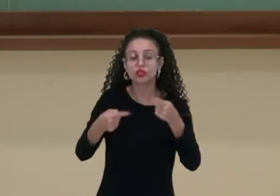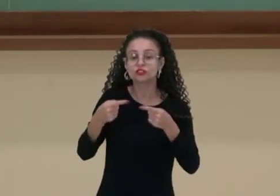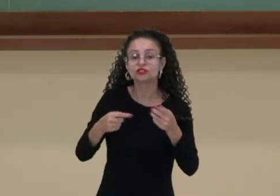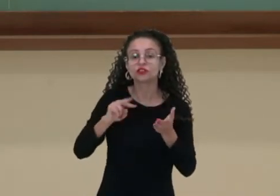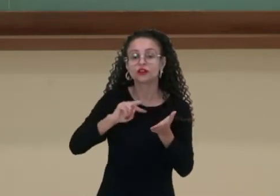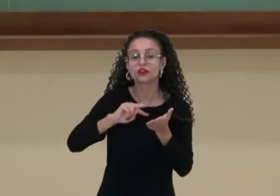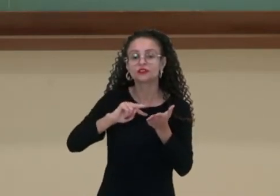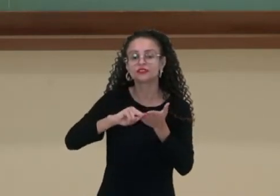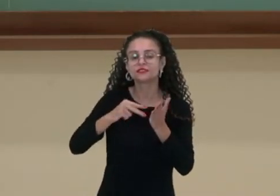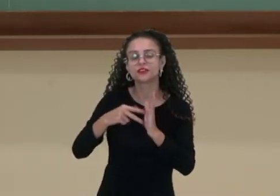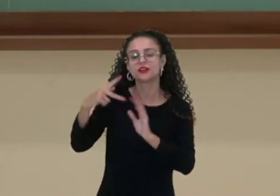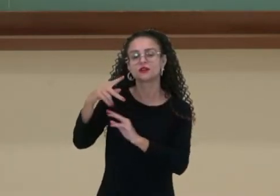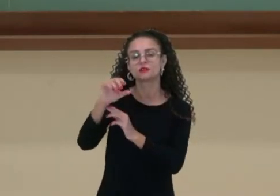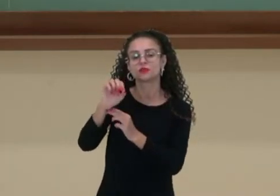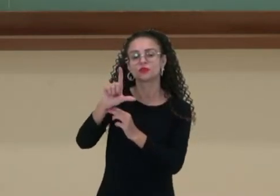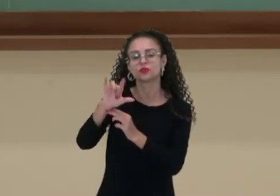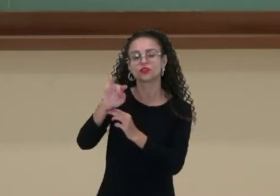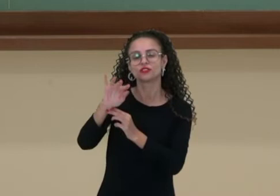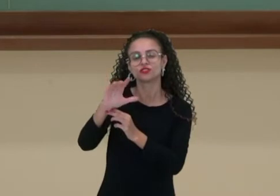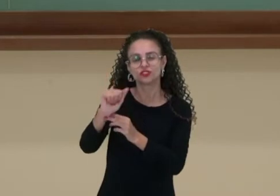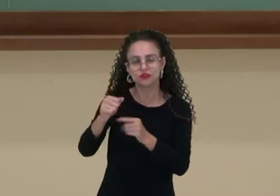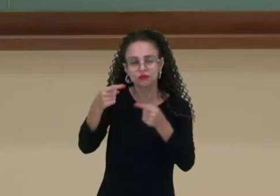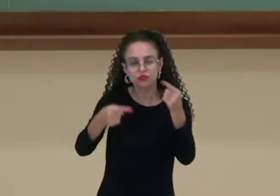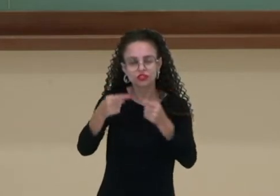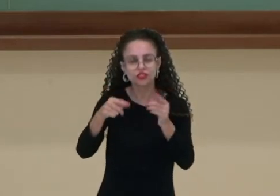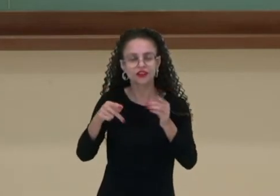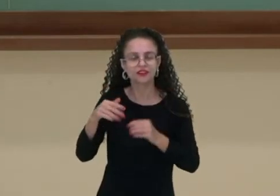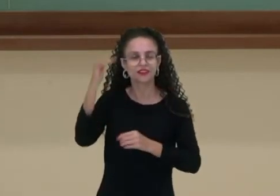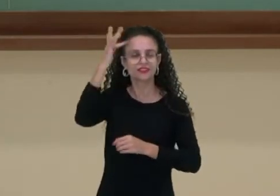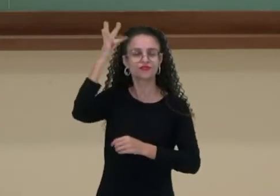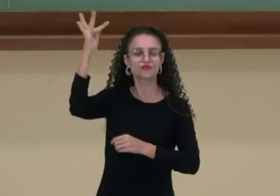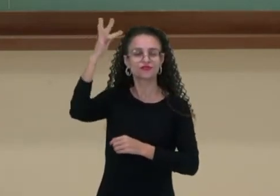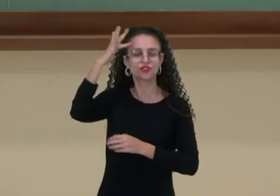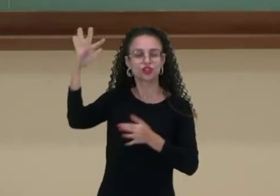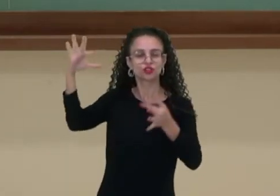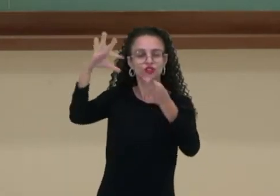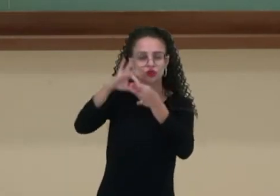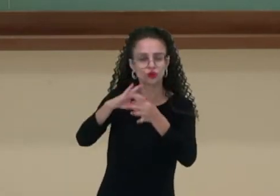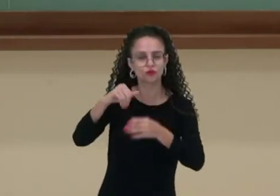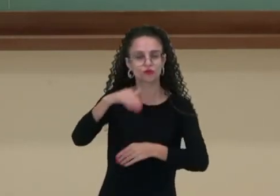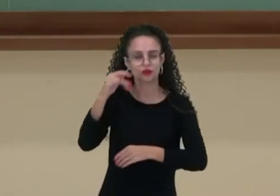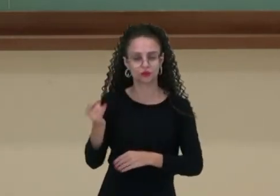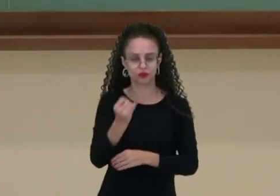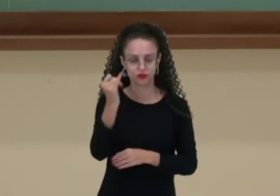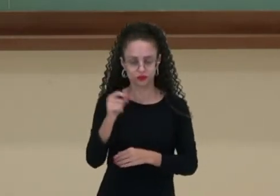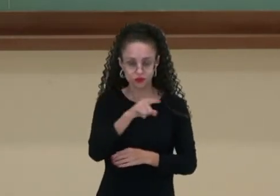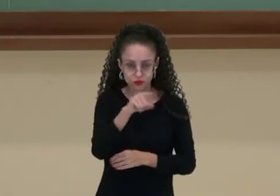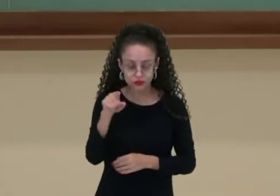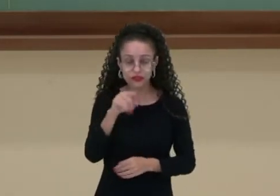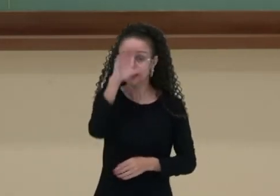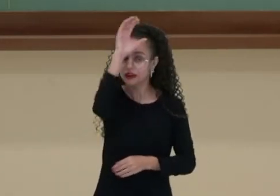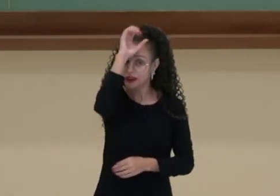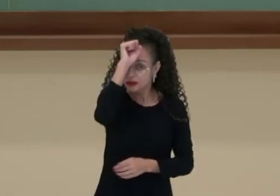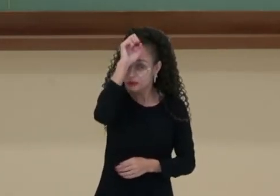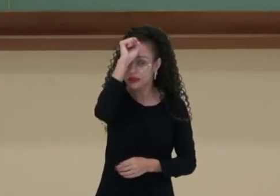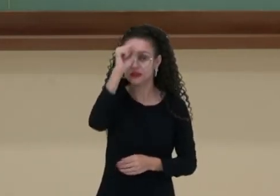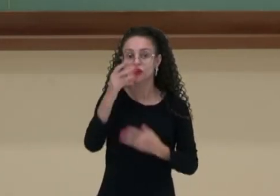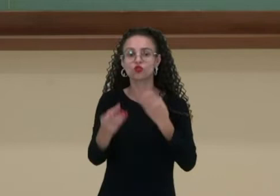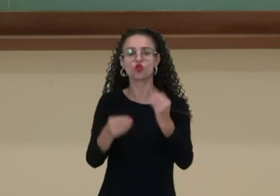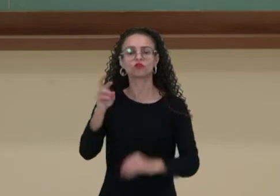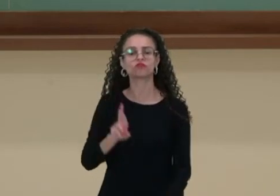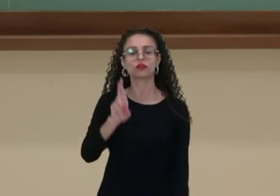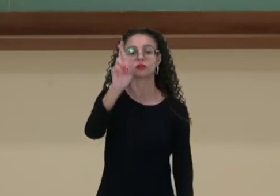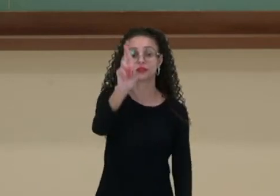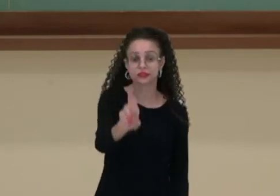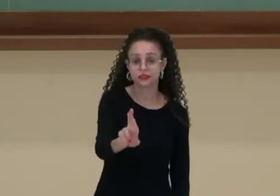sentido mais filosófico possível, mais importante possível, de vocês aprenderem a serem